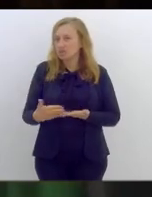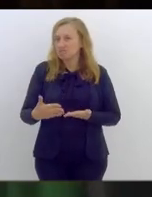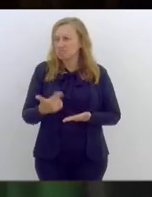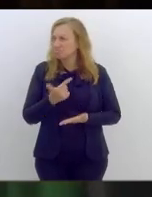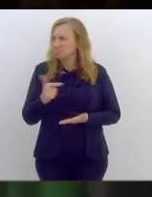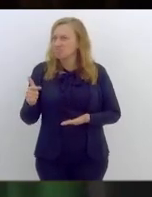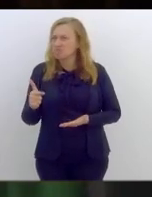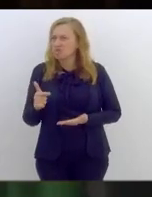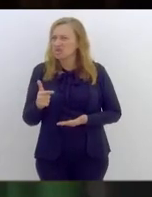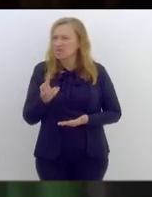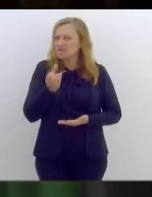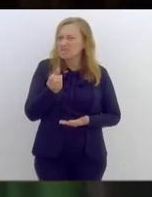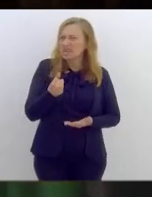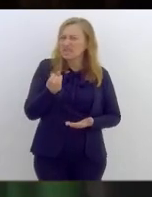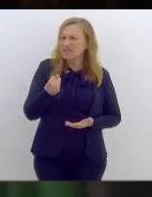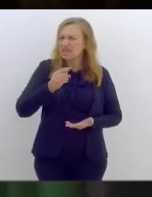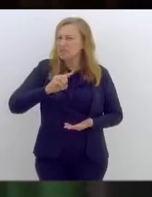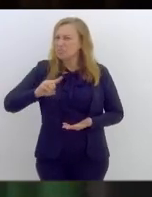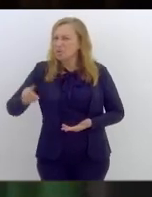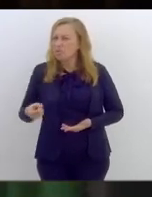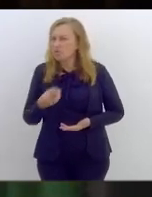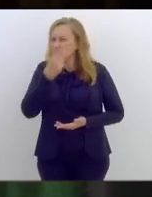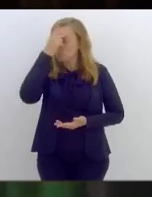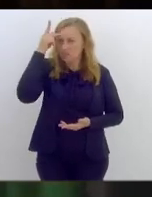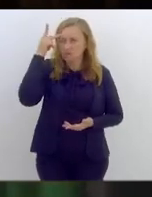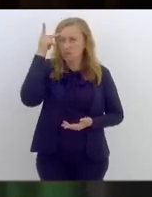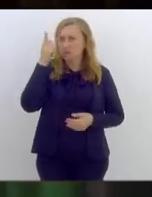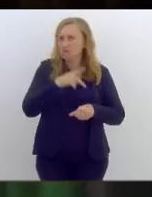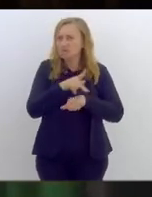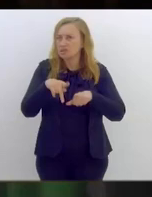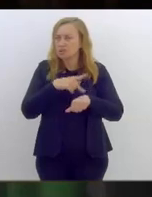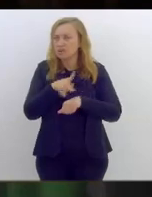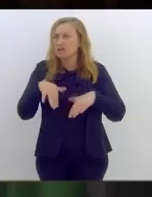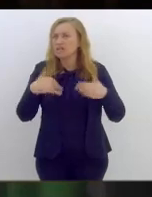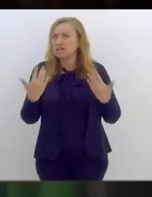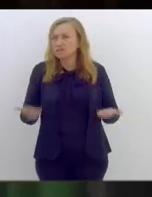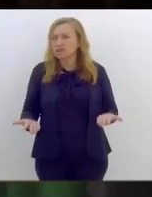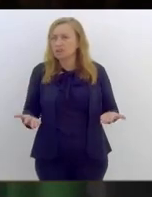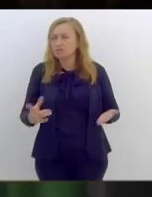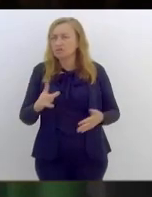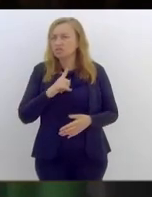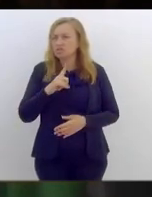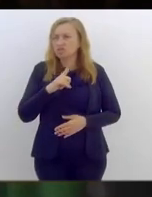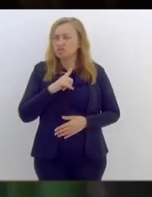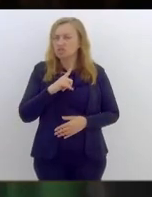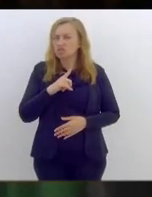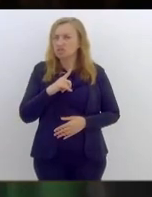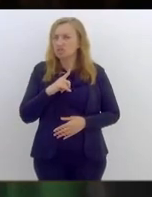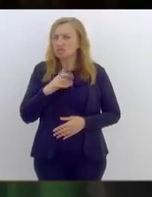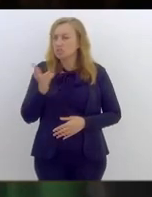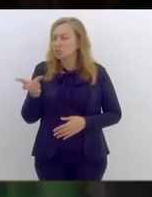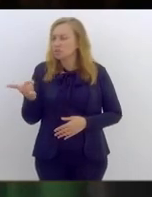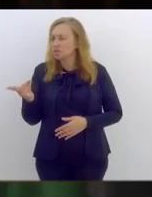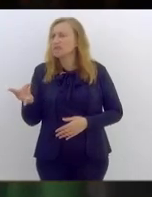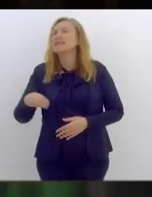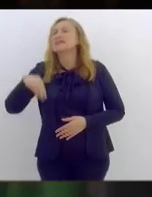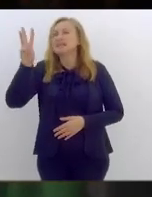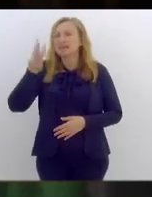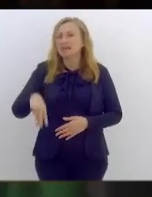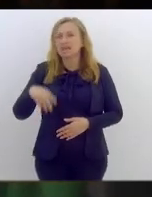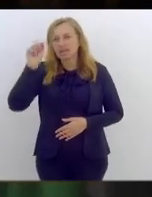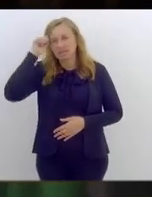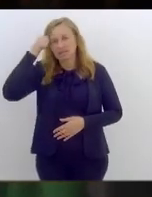60 milhões de habitantes nesse país. Então, nós tínhamos contado nos dedos quem eram os negros